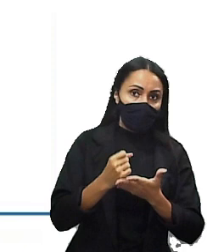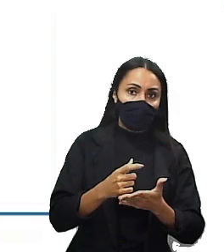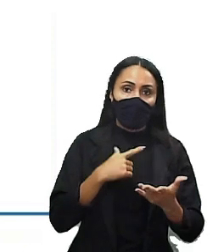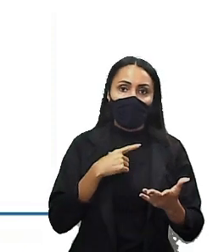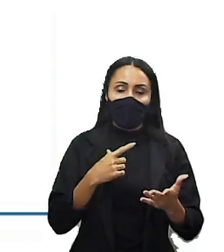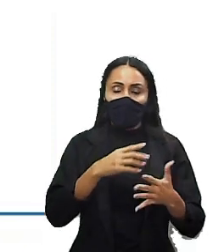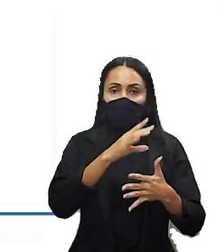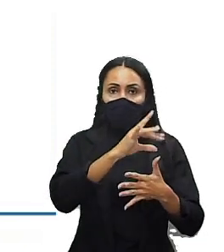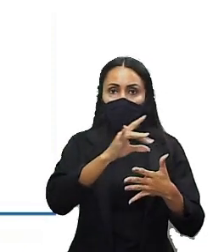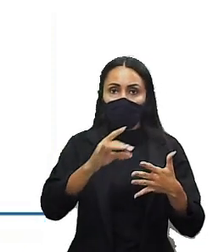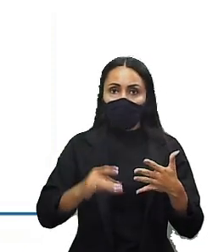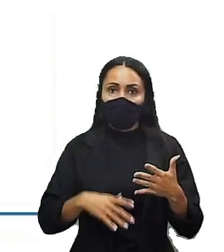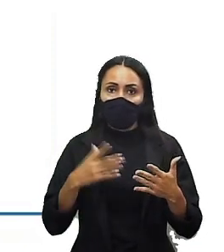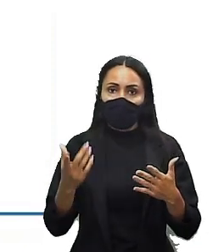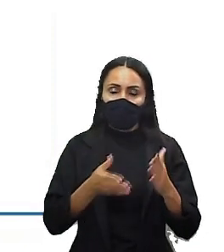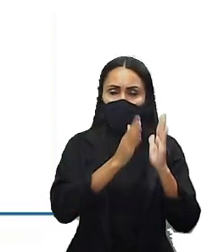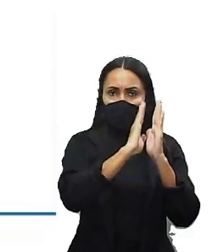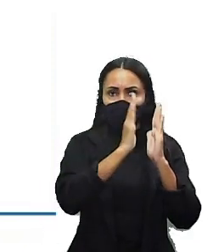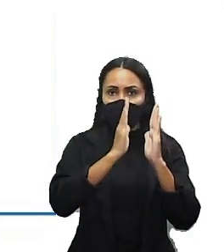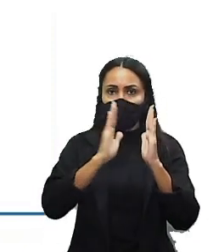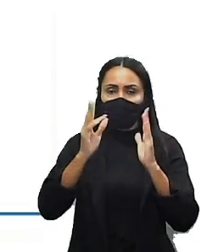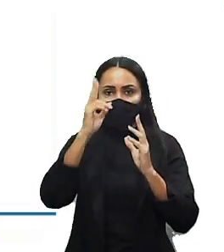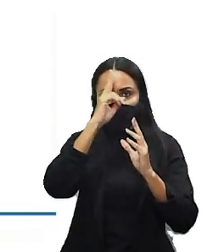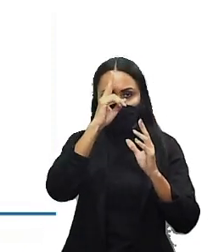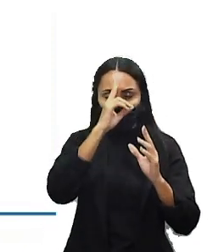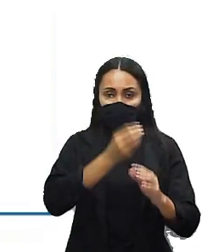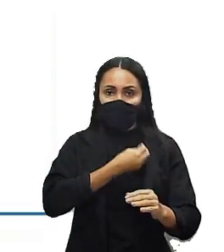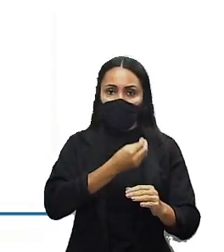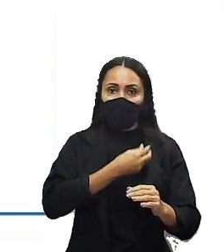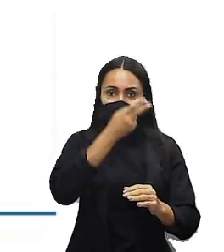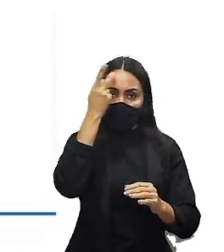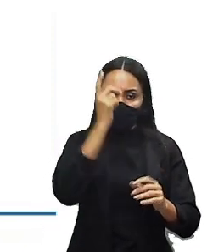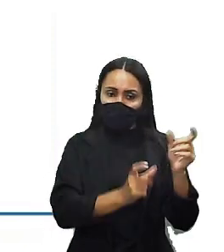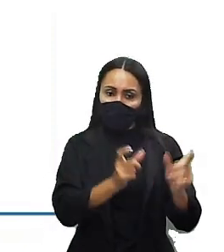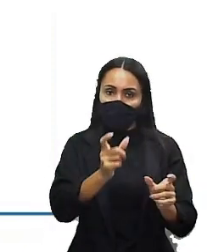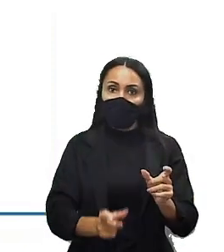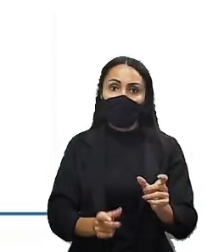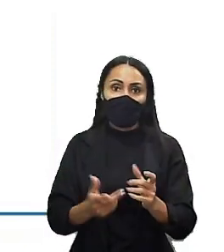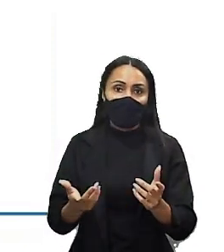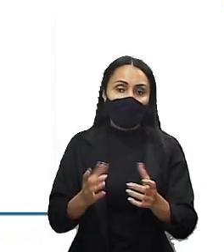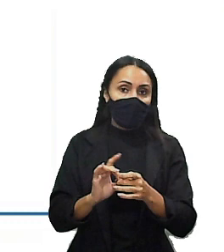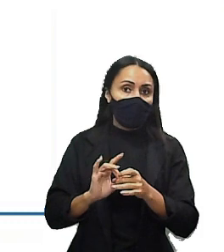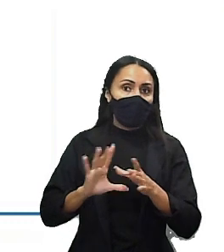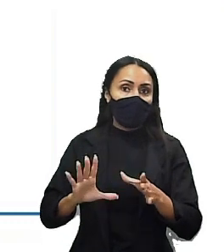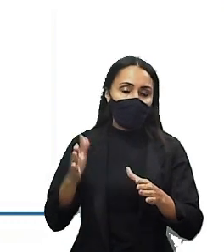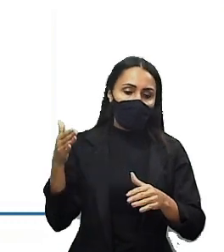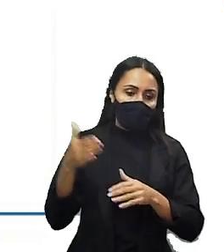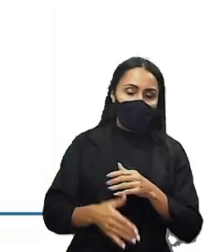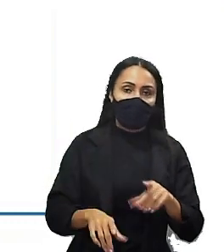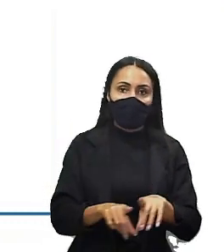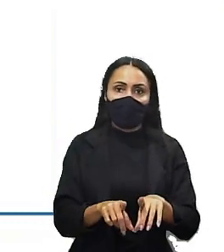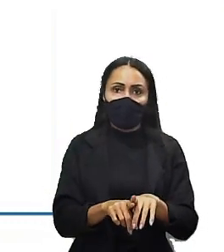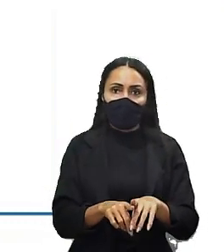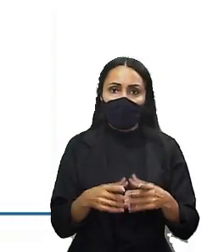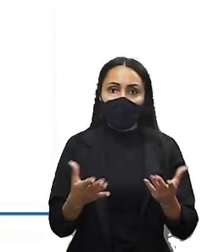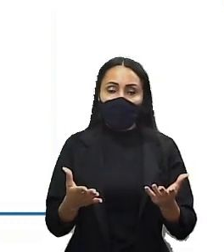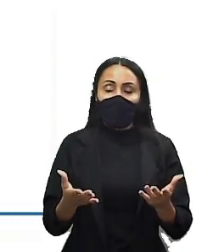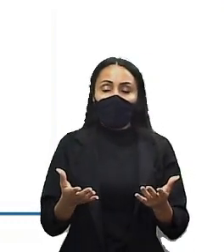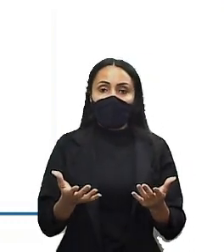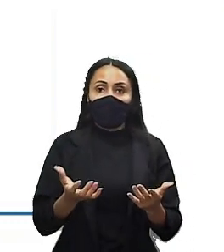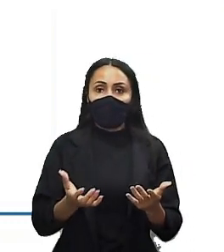é composto, o seu acervo ele é composto das histórias de vida das pessoas. Ele é aberto à participação de quem quer que